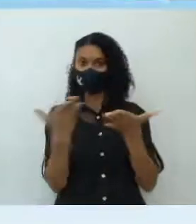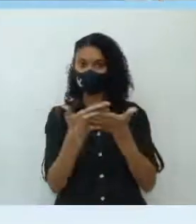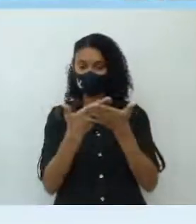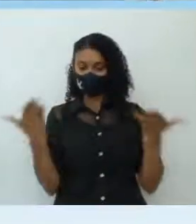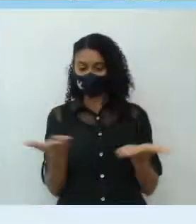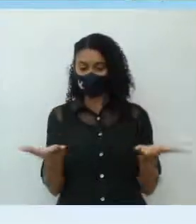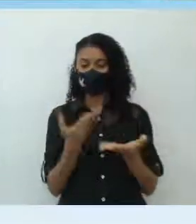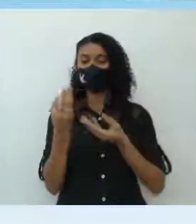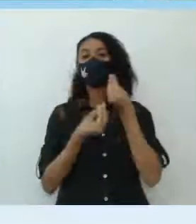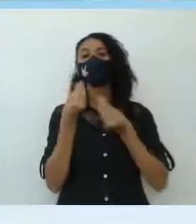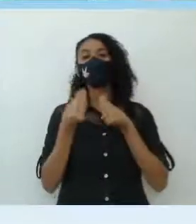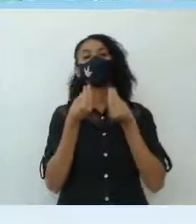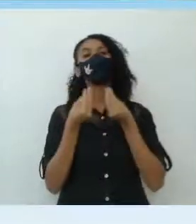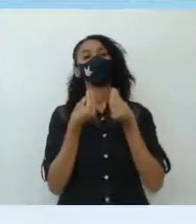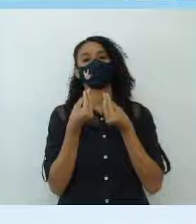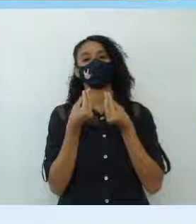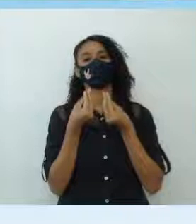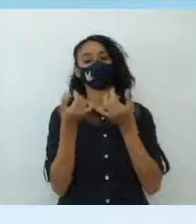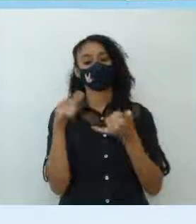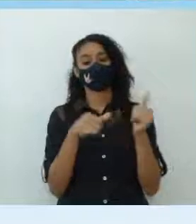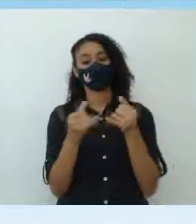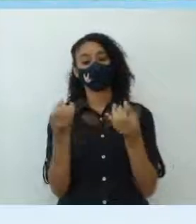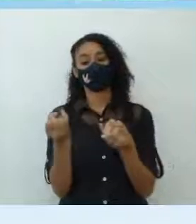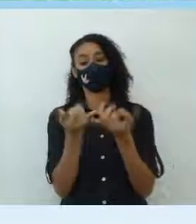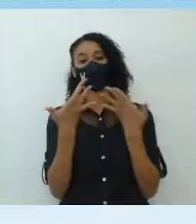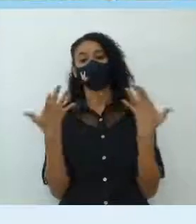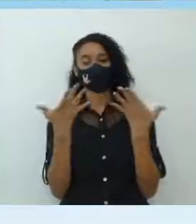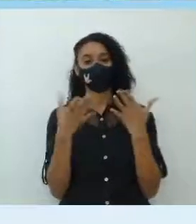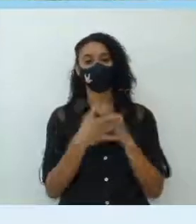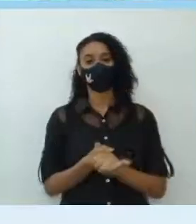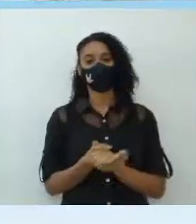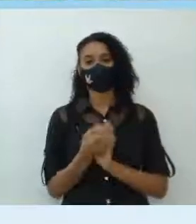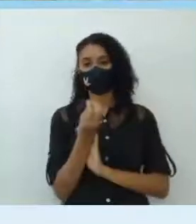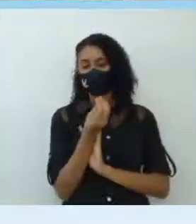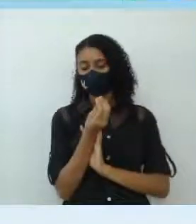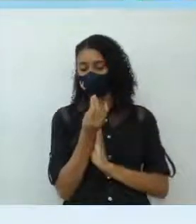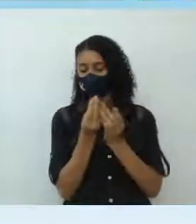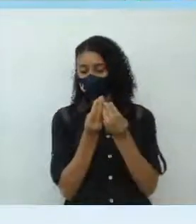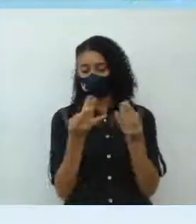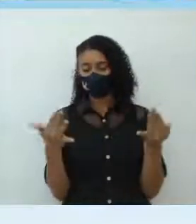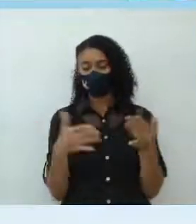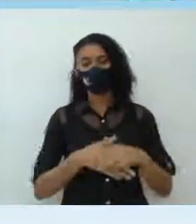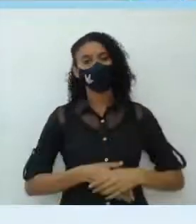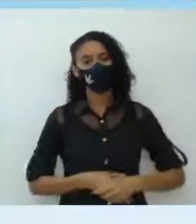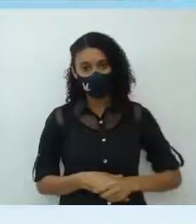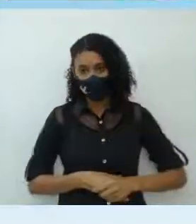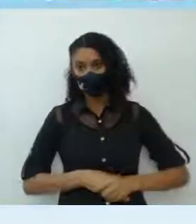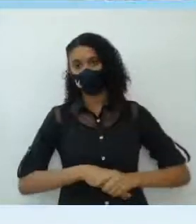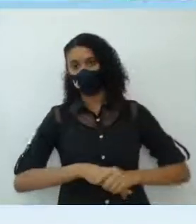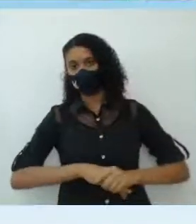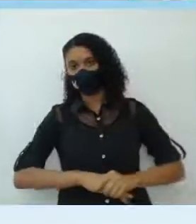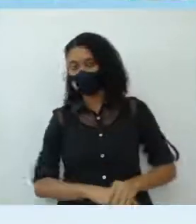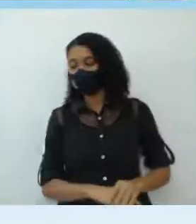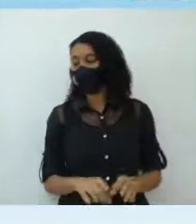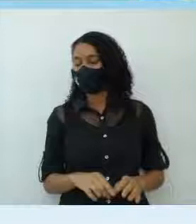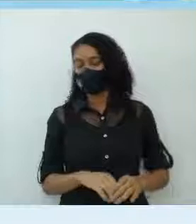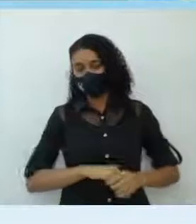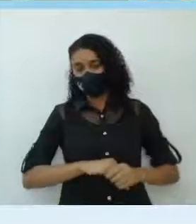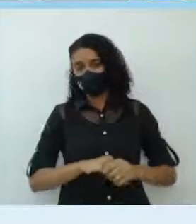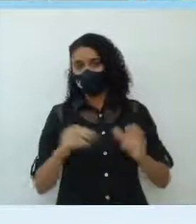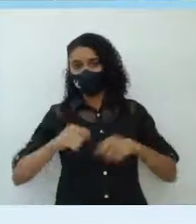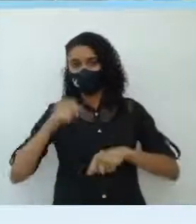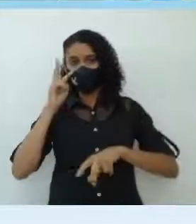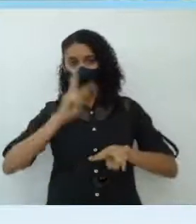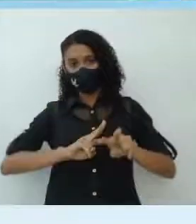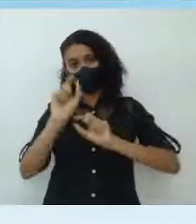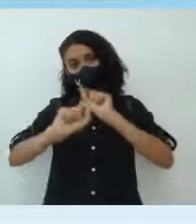hoje como quimicamente a gente quantifica as substâncias. Pelo que eu já pude falar, eu acho que já dá para você ter uma